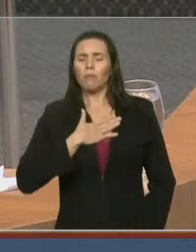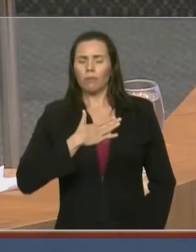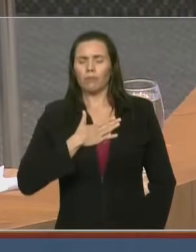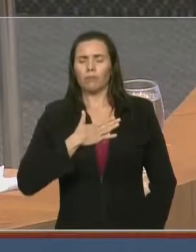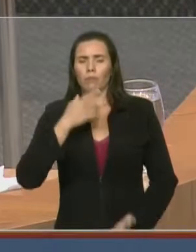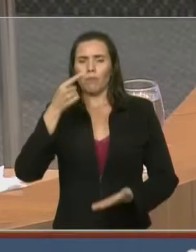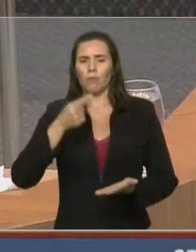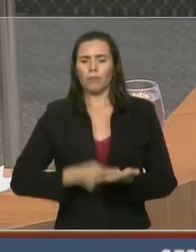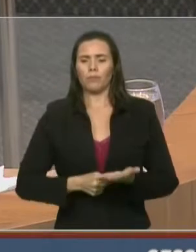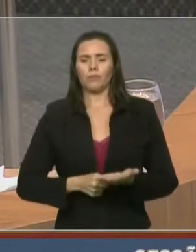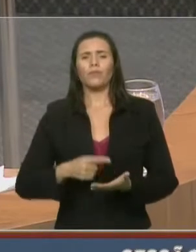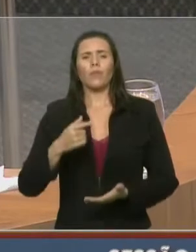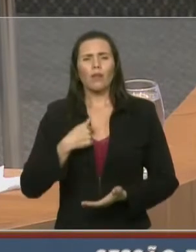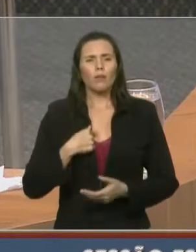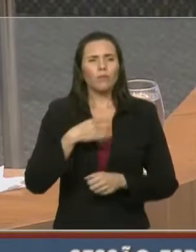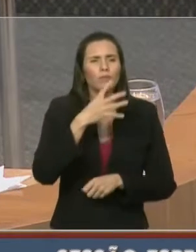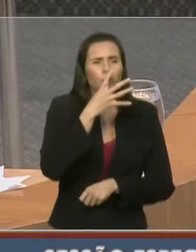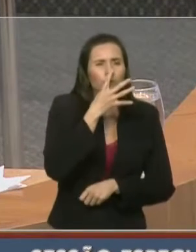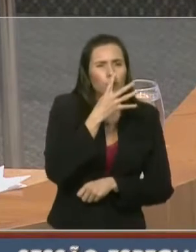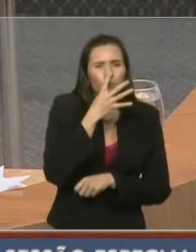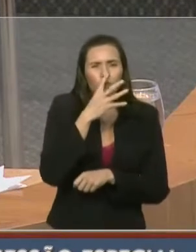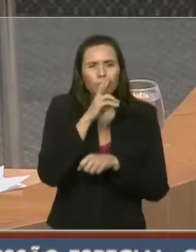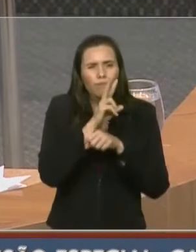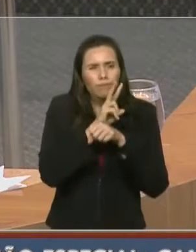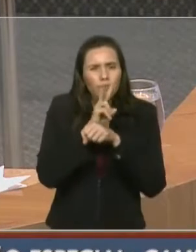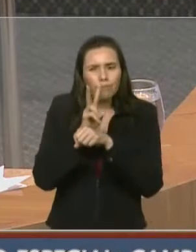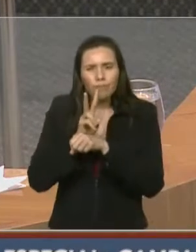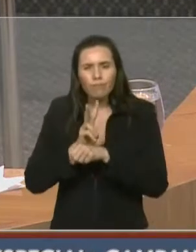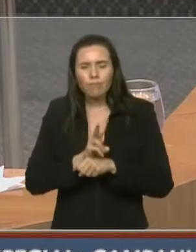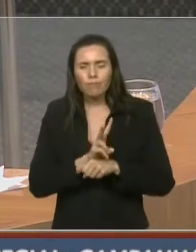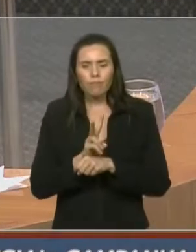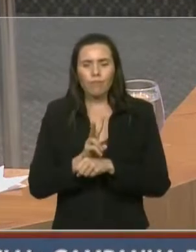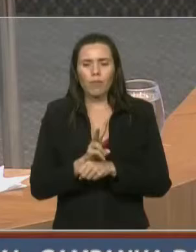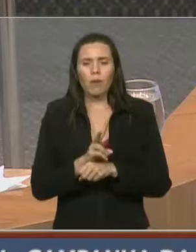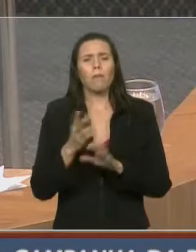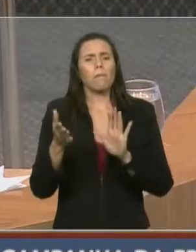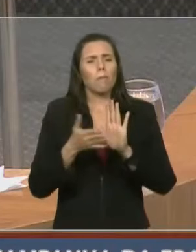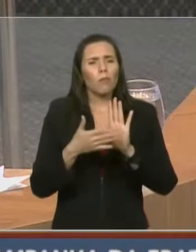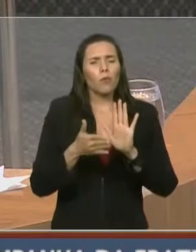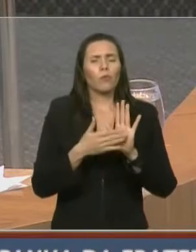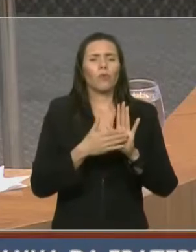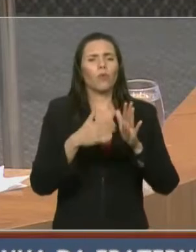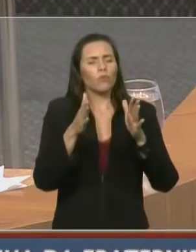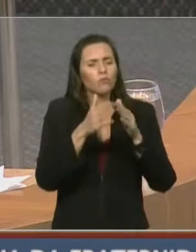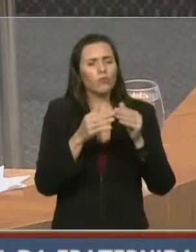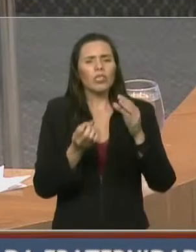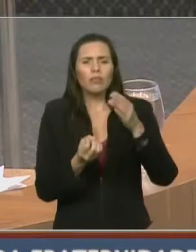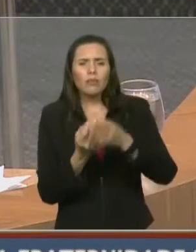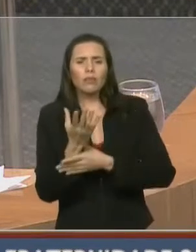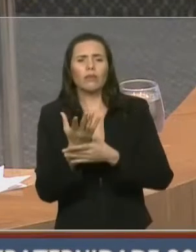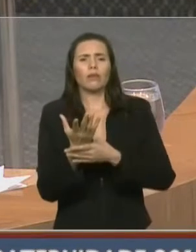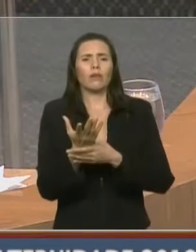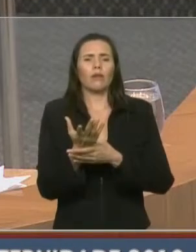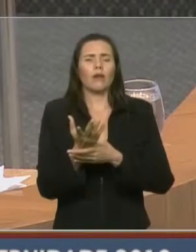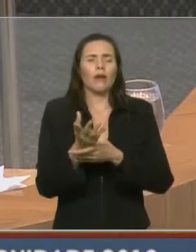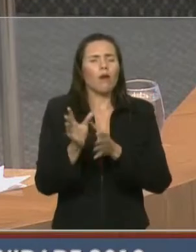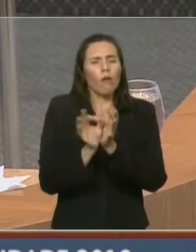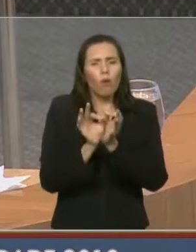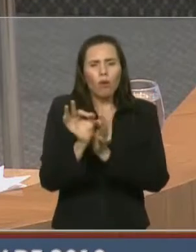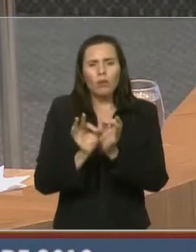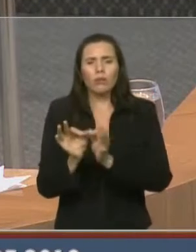que estaremos atentos para propor, fiscalizar, elaborar e, se for